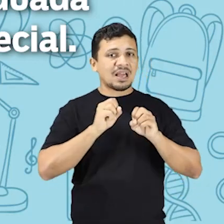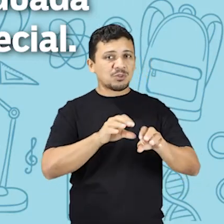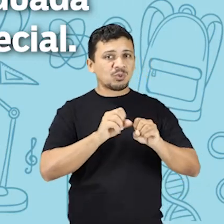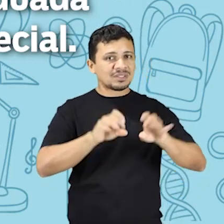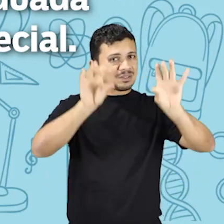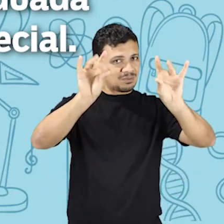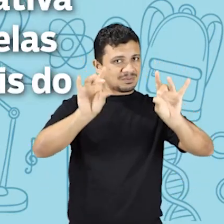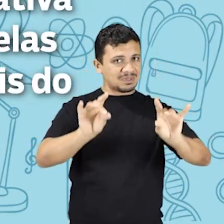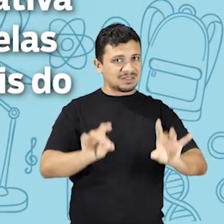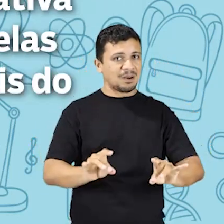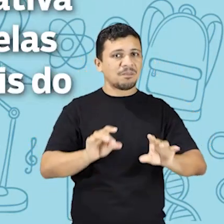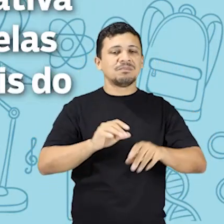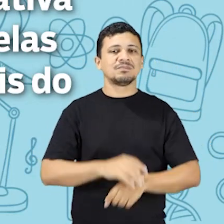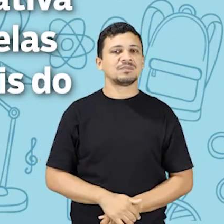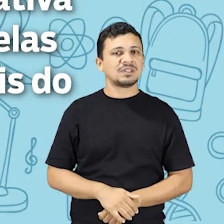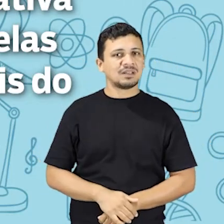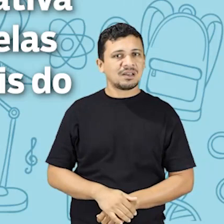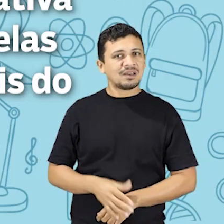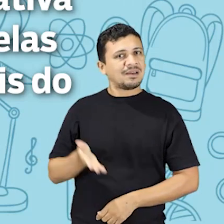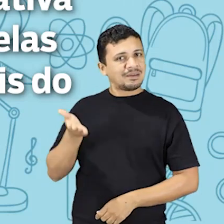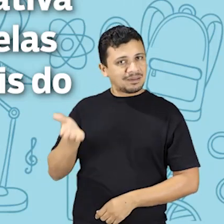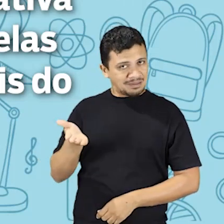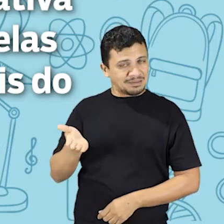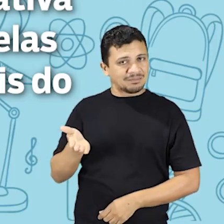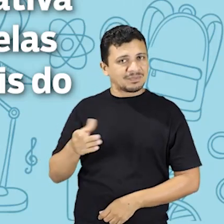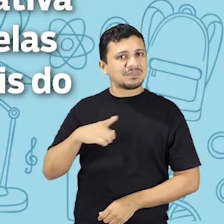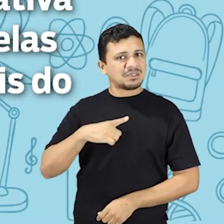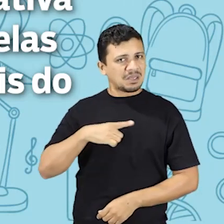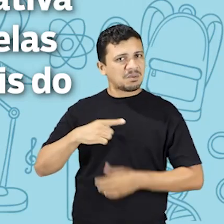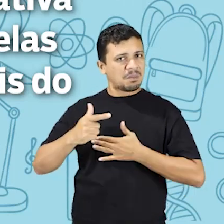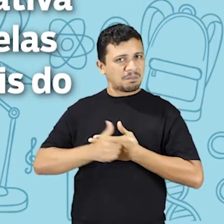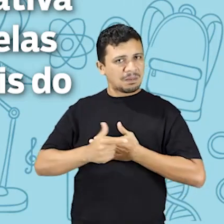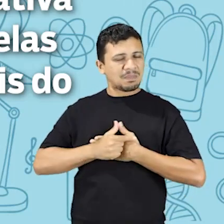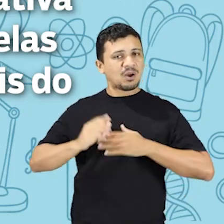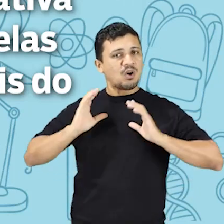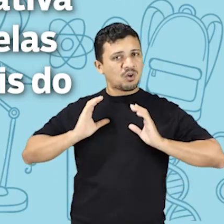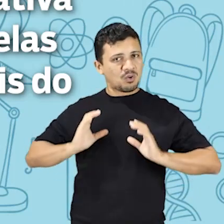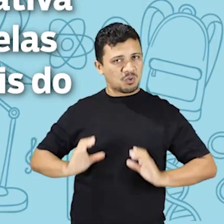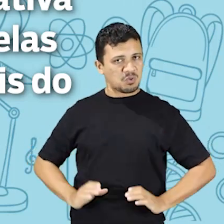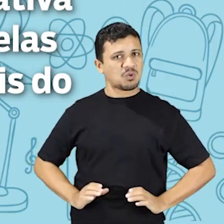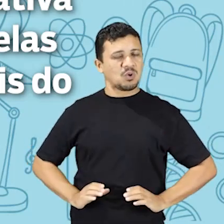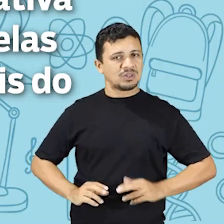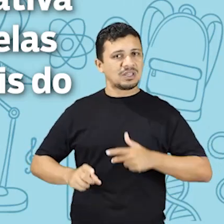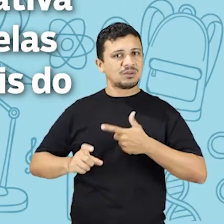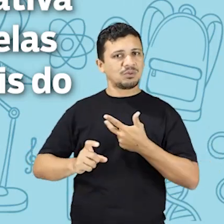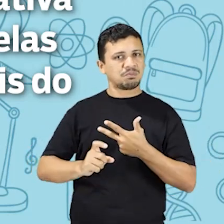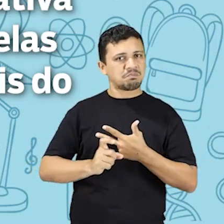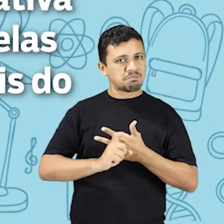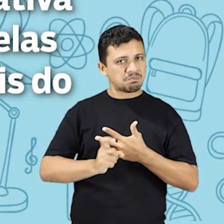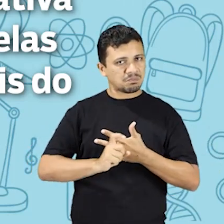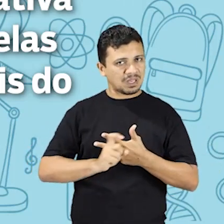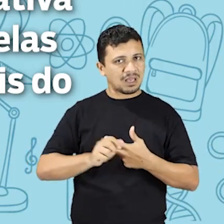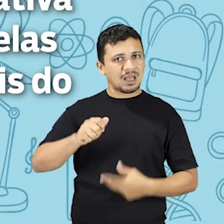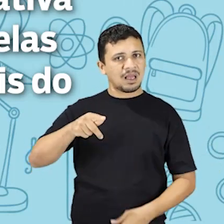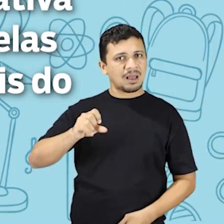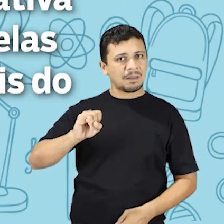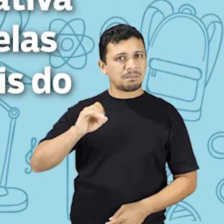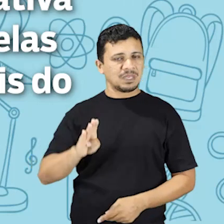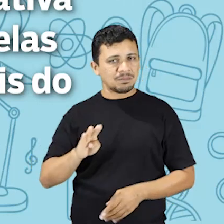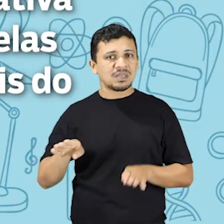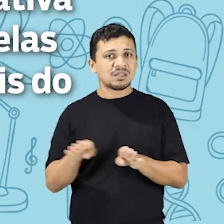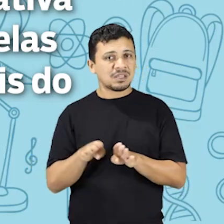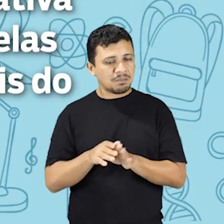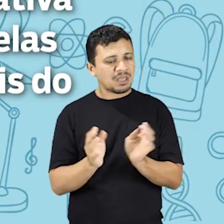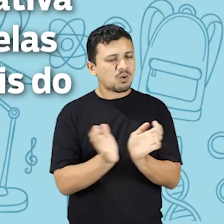Educação Especial. Sônia Guajajara ainda desempenhou o papel de coordenadora executiva da APIB e compõe o Conselho